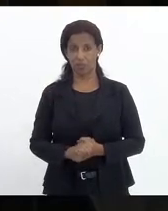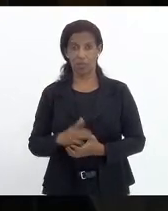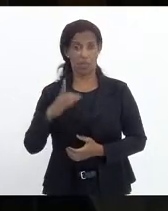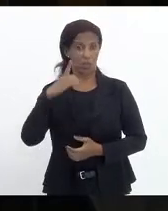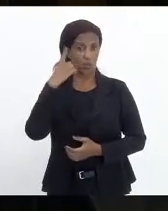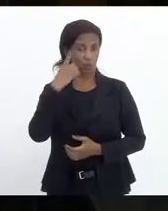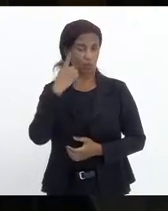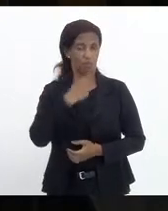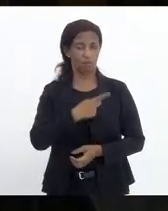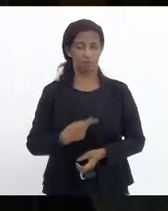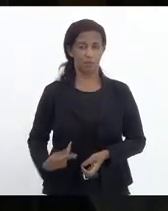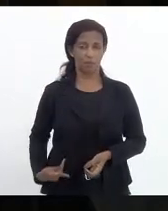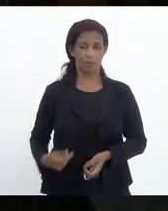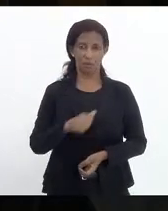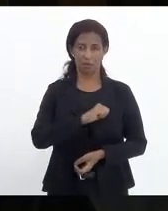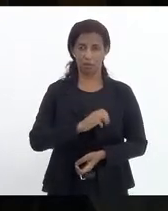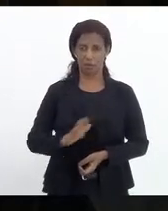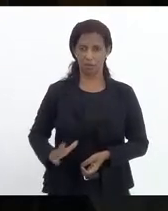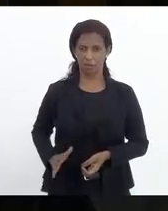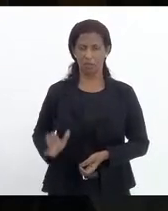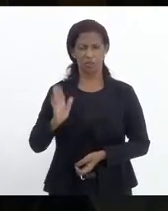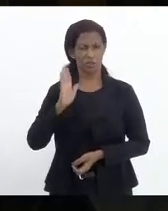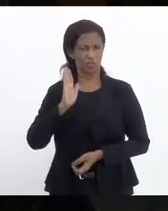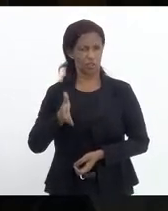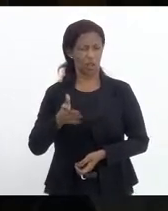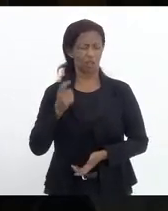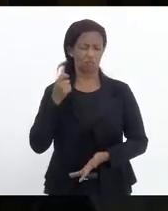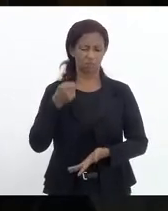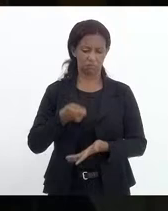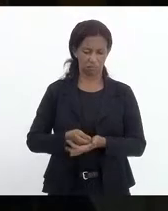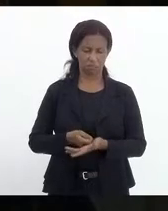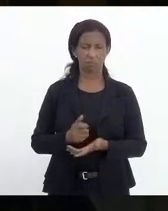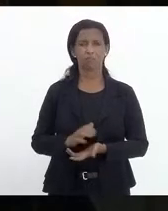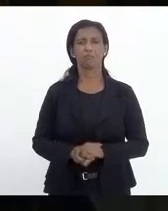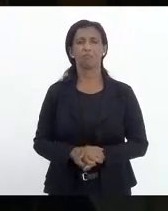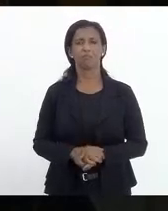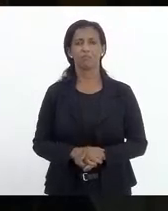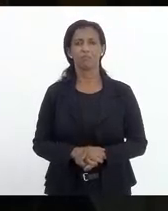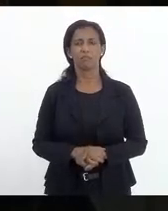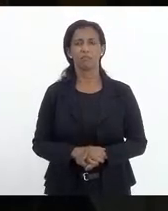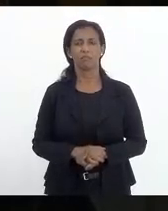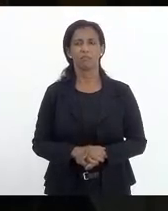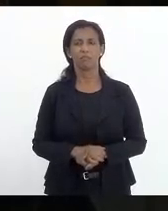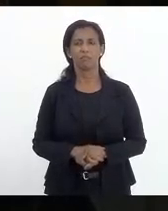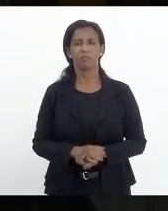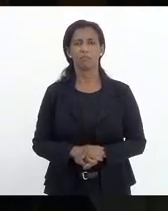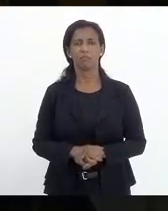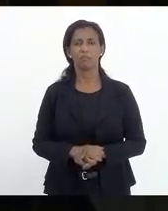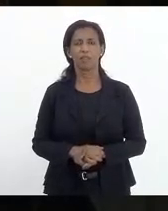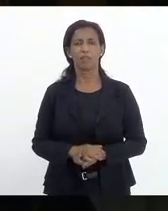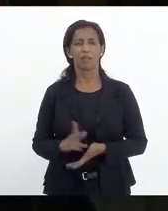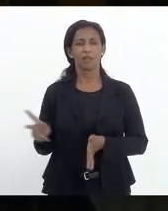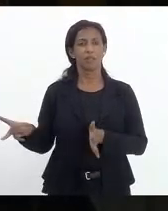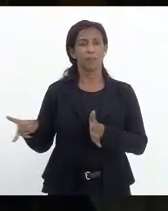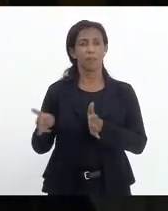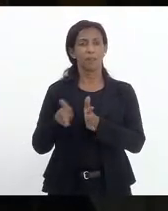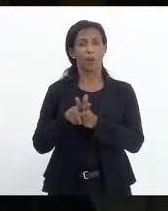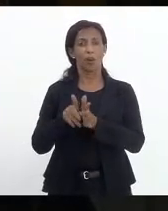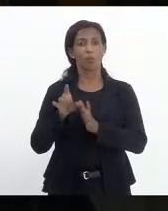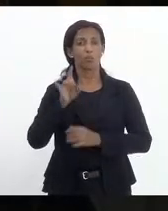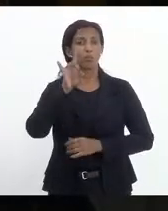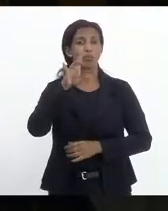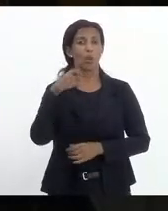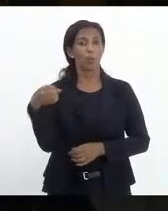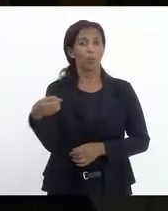Presidente André Ceciliano já reafirmou já já afirmou o kit será que será somente para os jogos